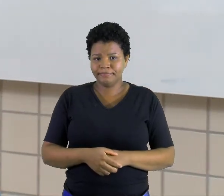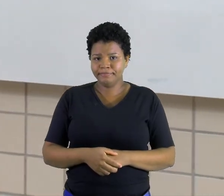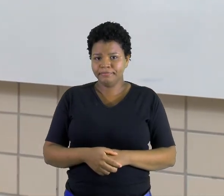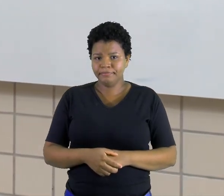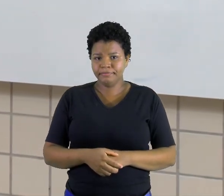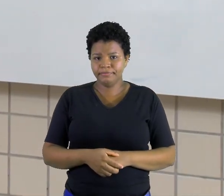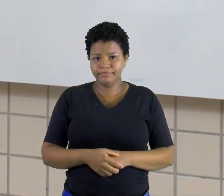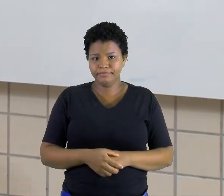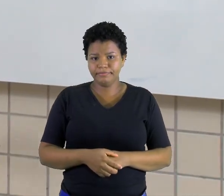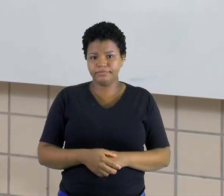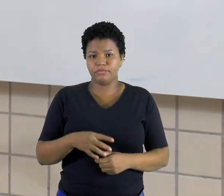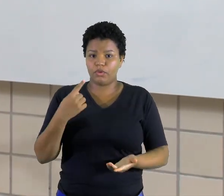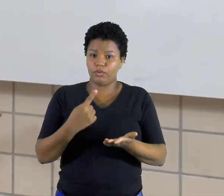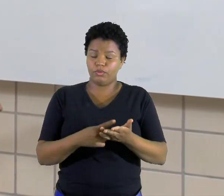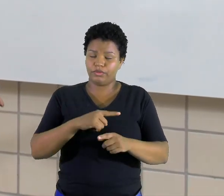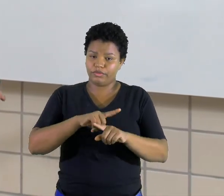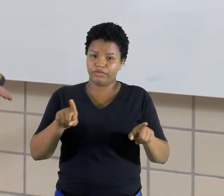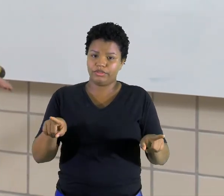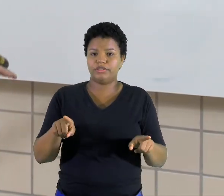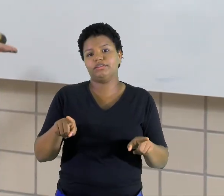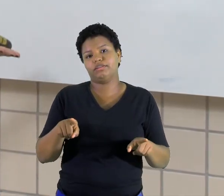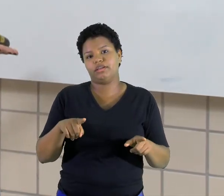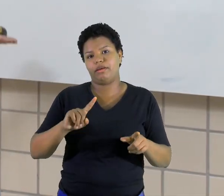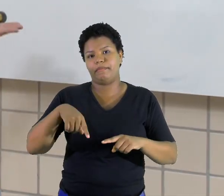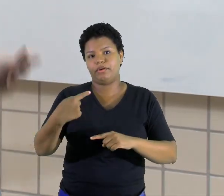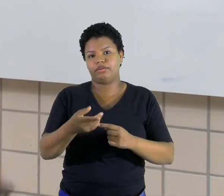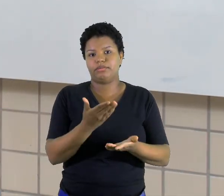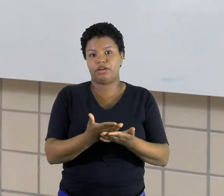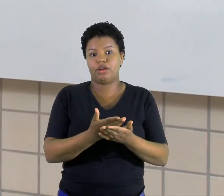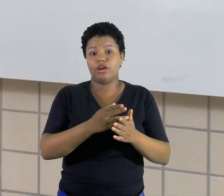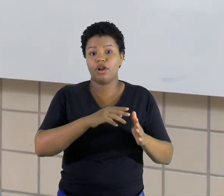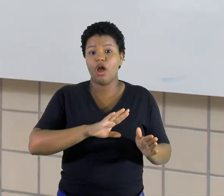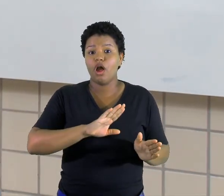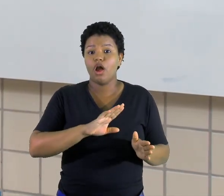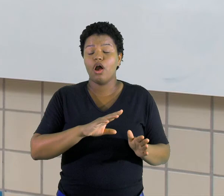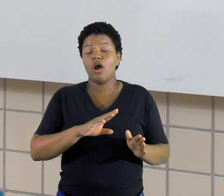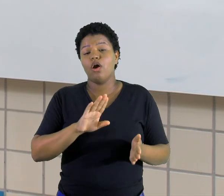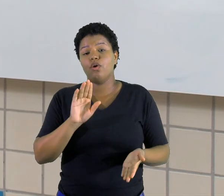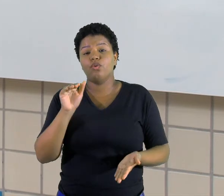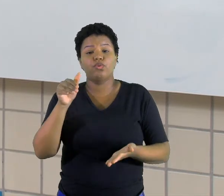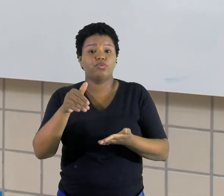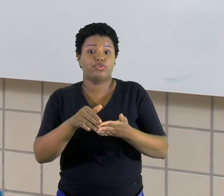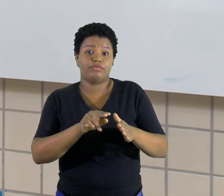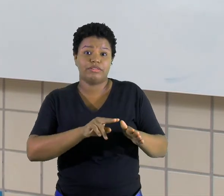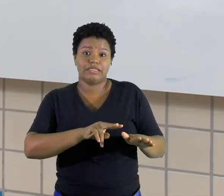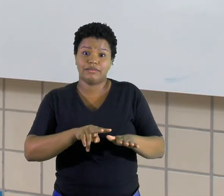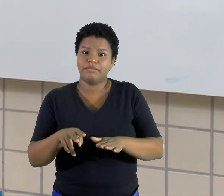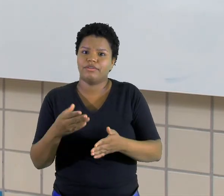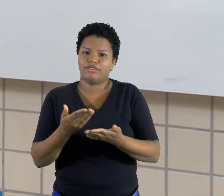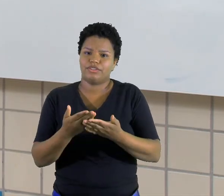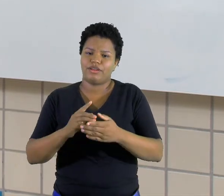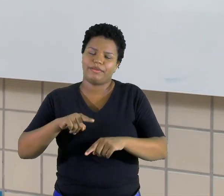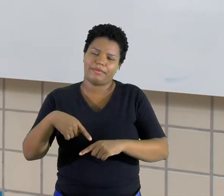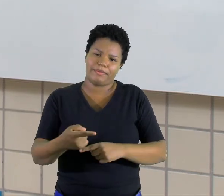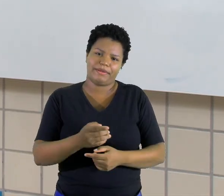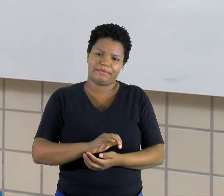próxima aula, nas nossas últimas semanas de aula aí, e até mais!